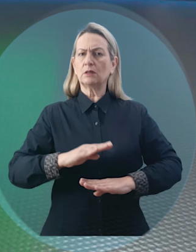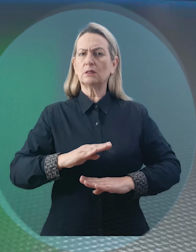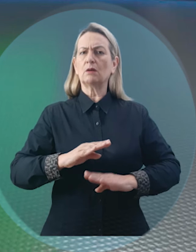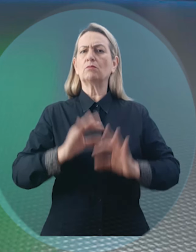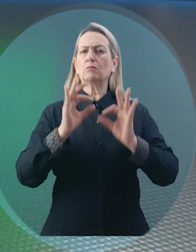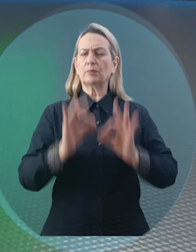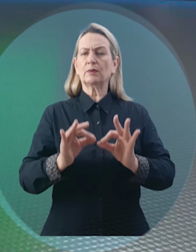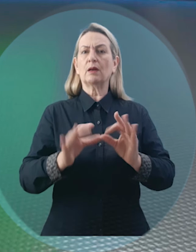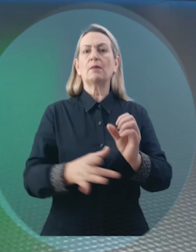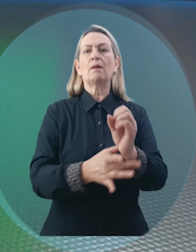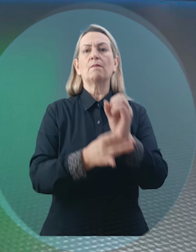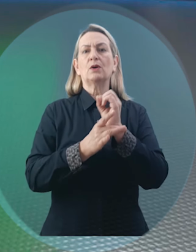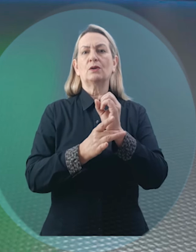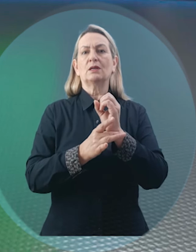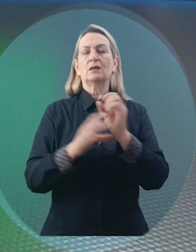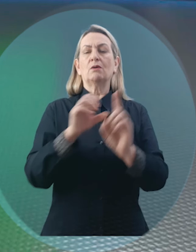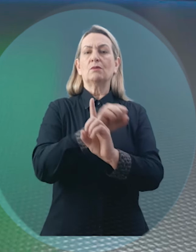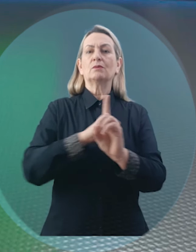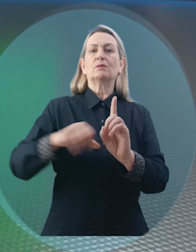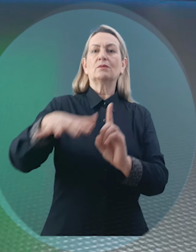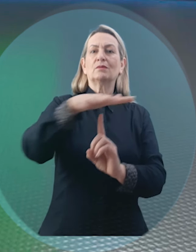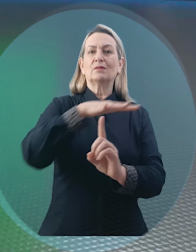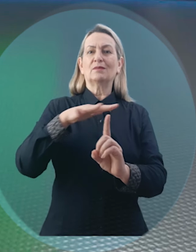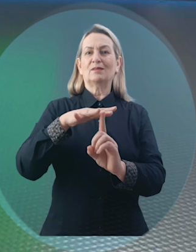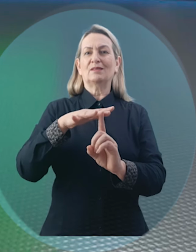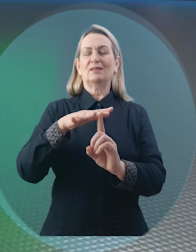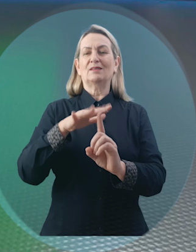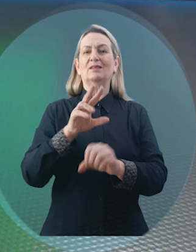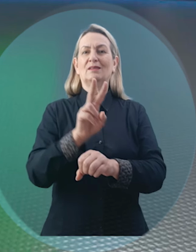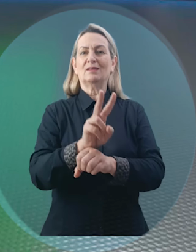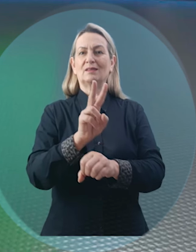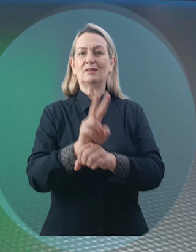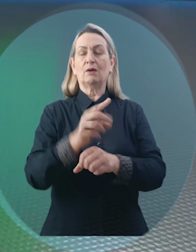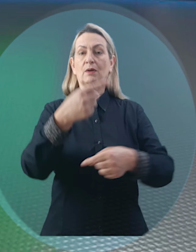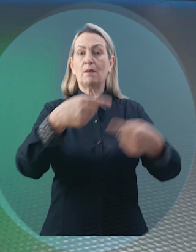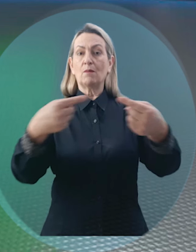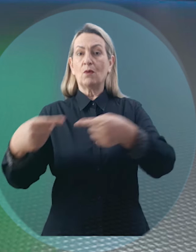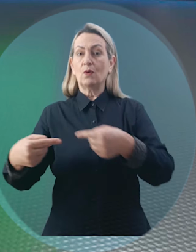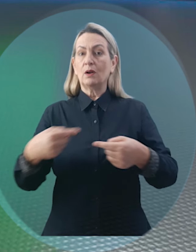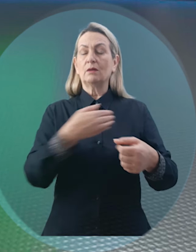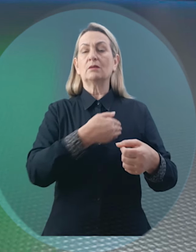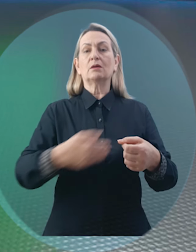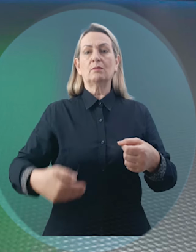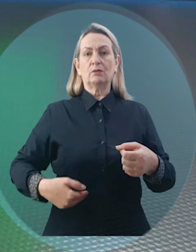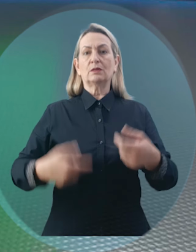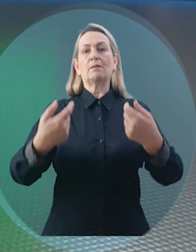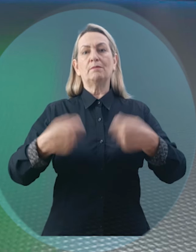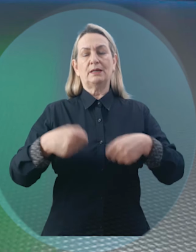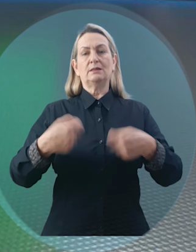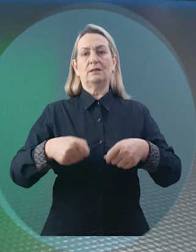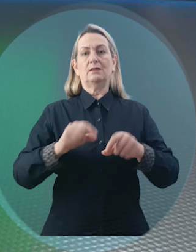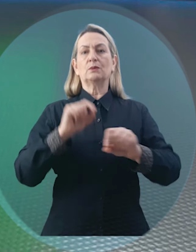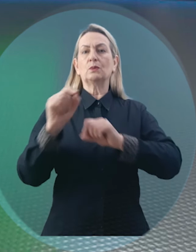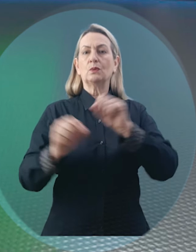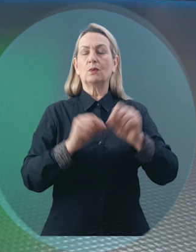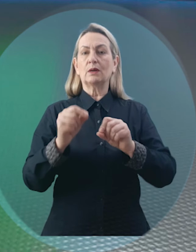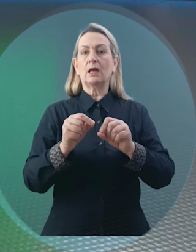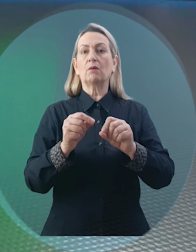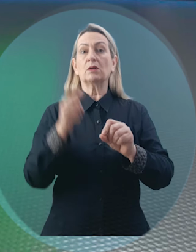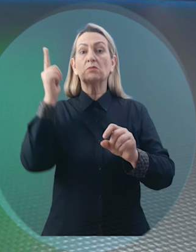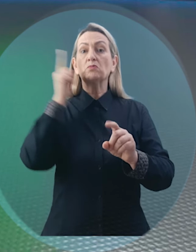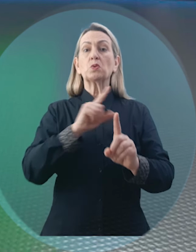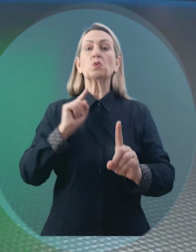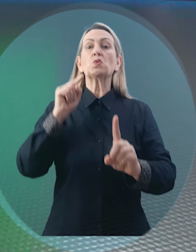viabilizadas as condições para garantia da proteção social que essa política pública precisa prover